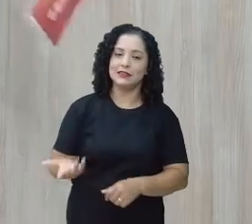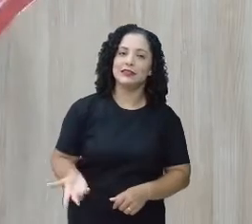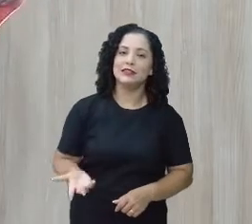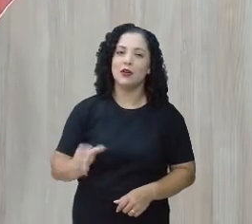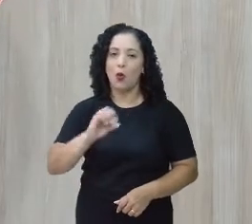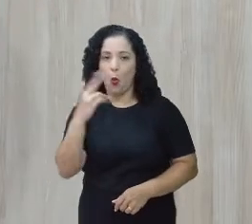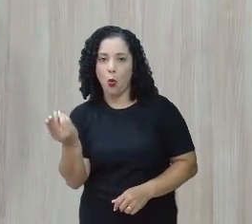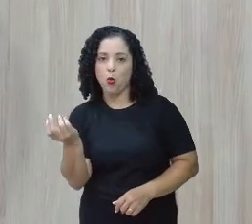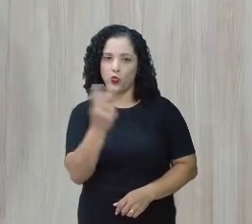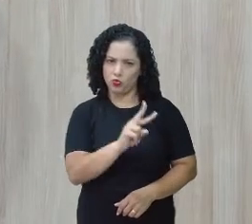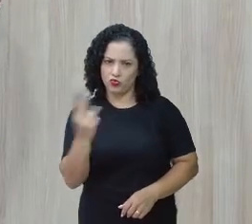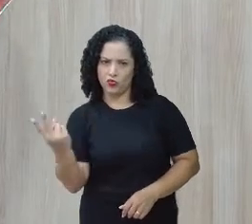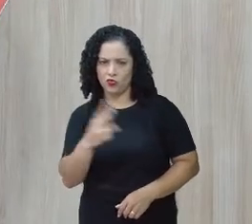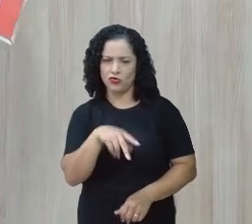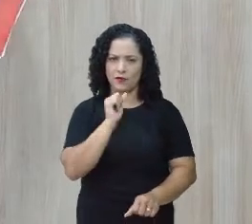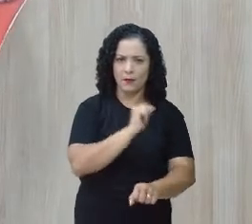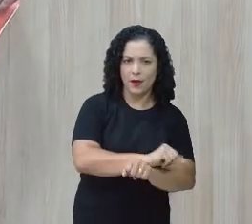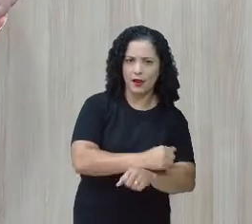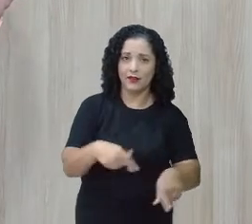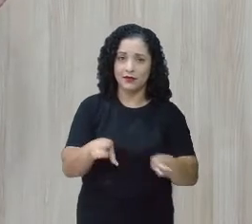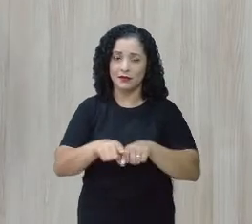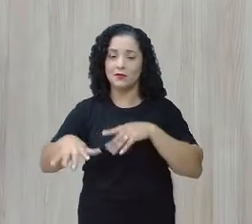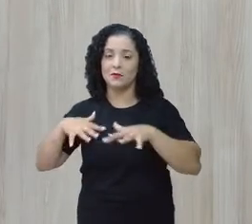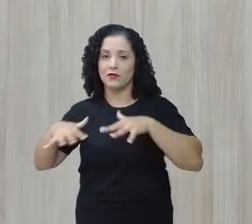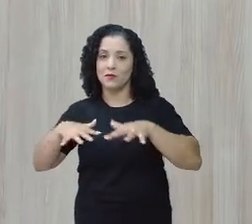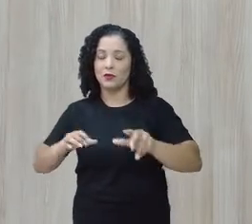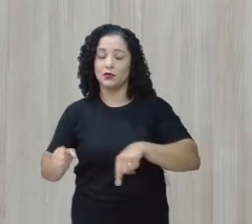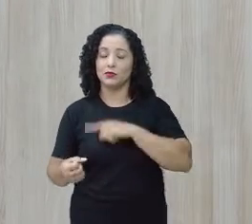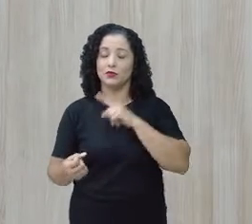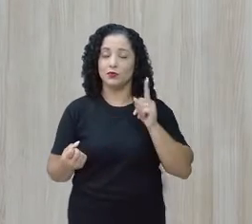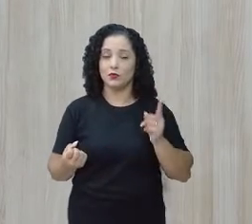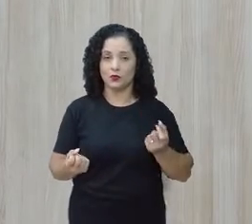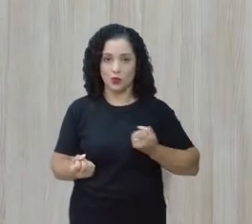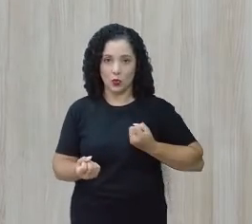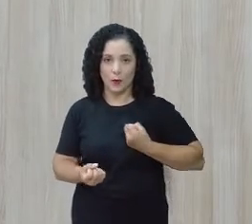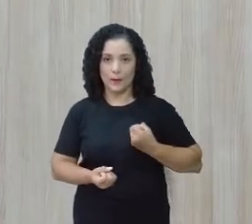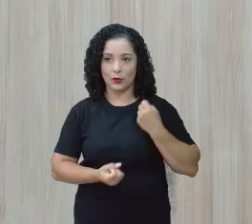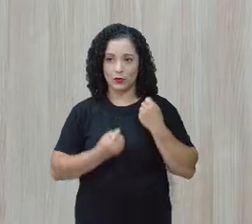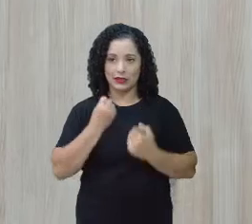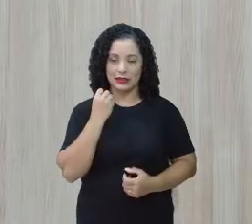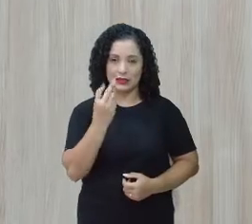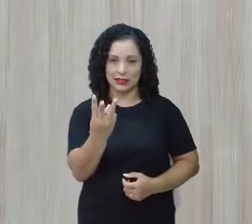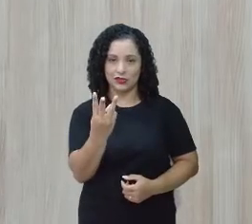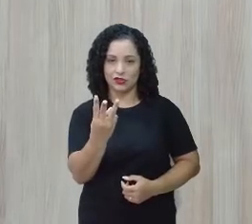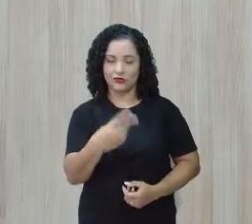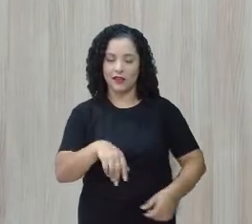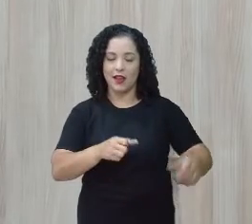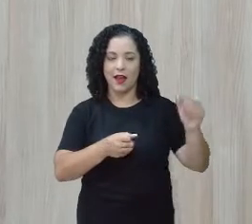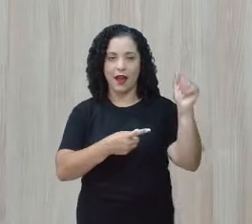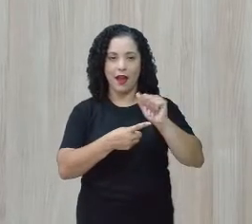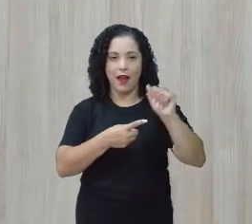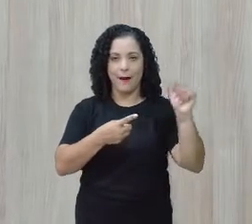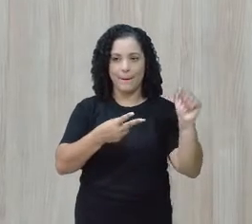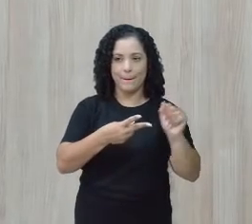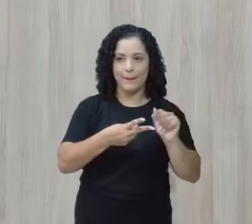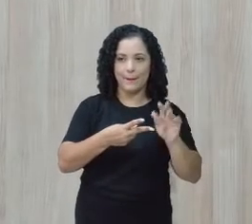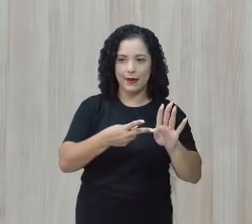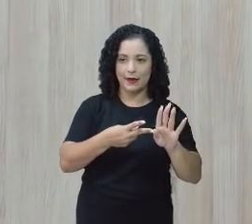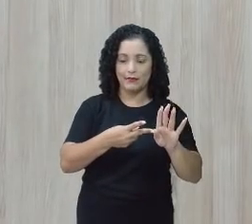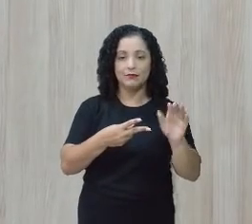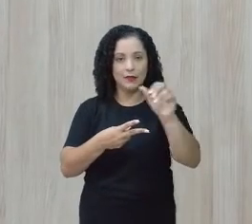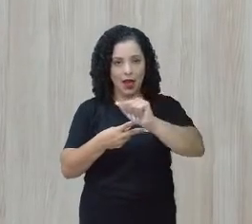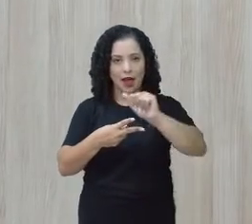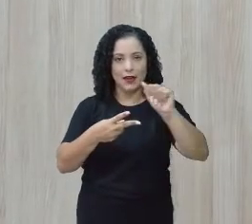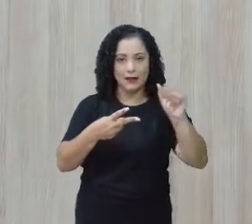em movimento ao mesmo tempo. Na questão 2 tem 3 opções, letra A, B e C. E na questão 3